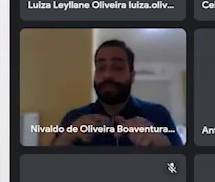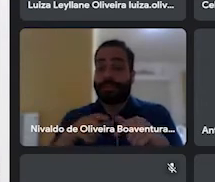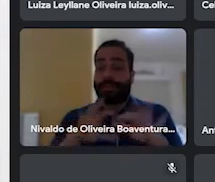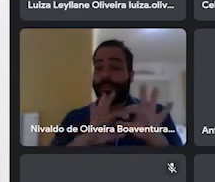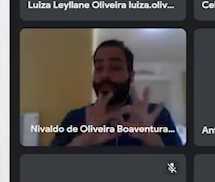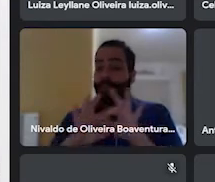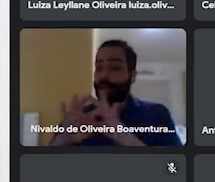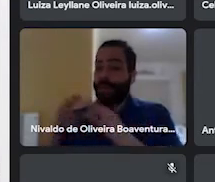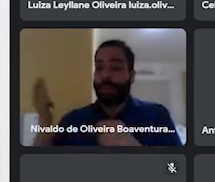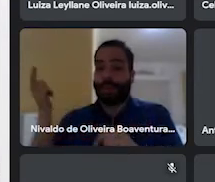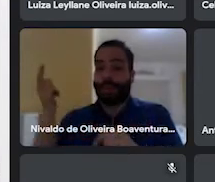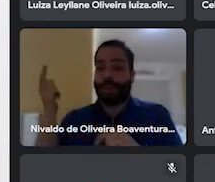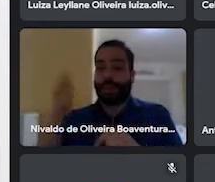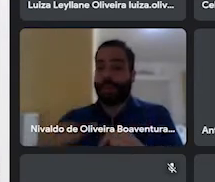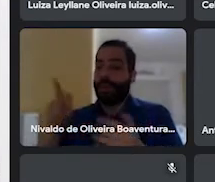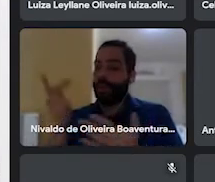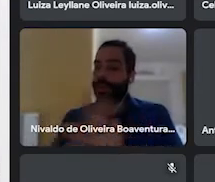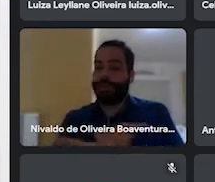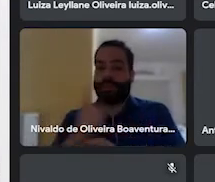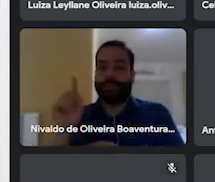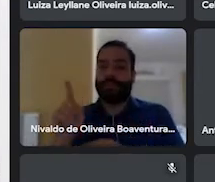aconteça novamente. Então,